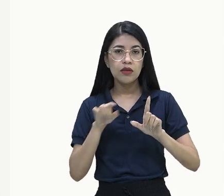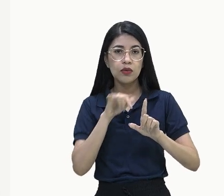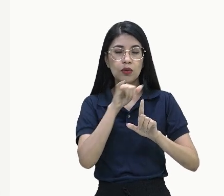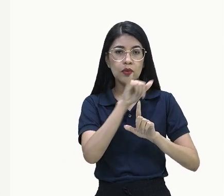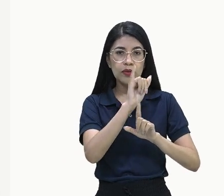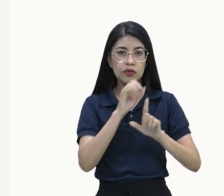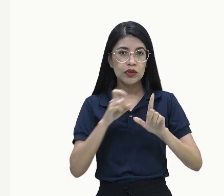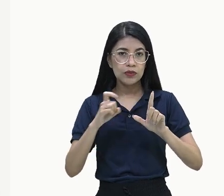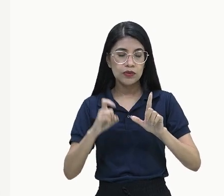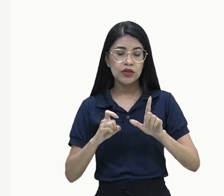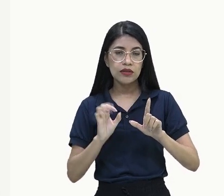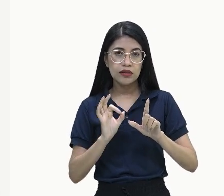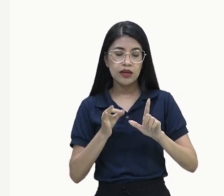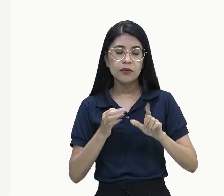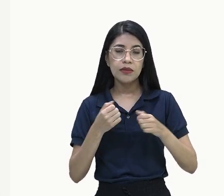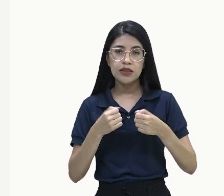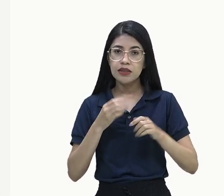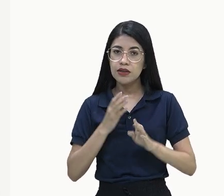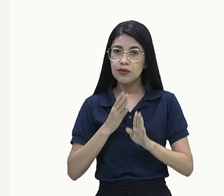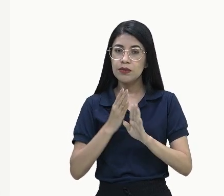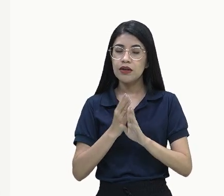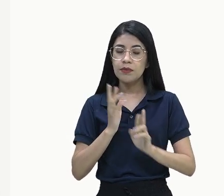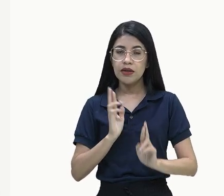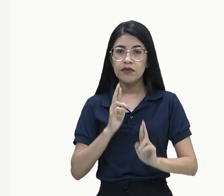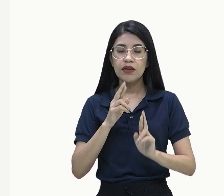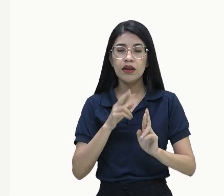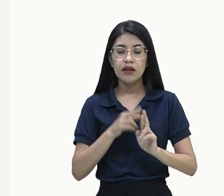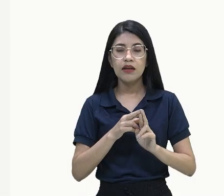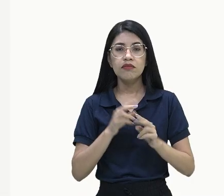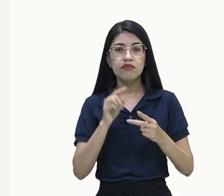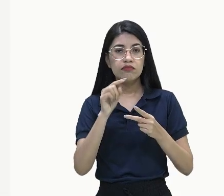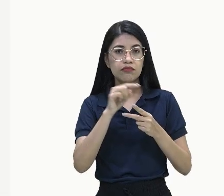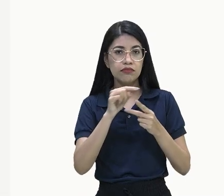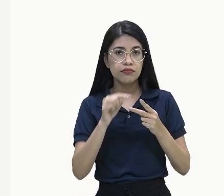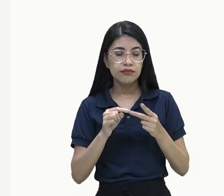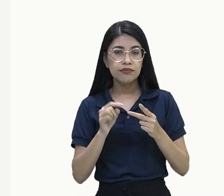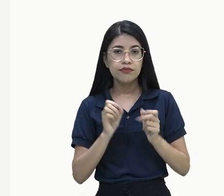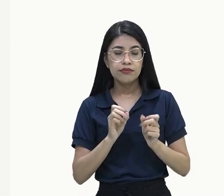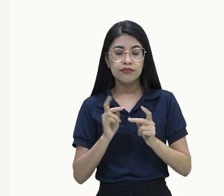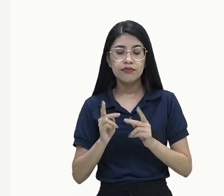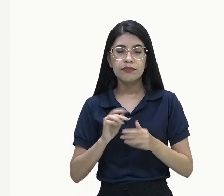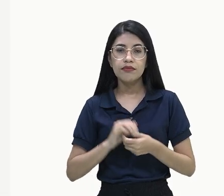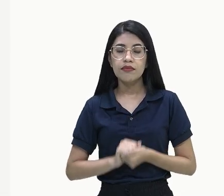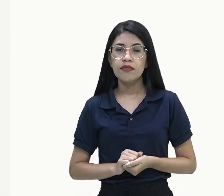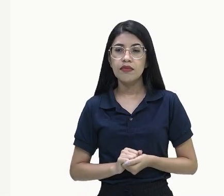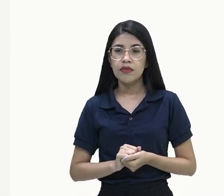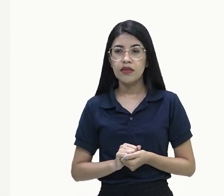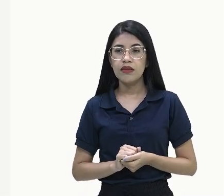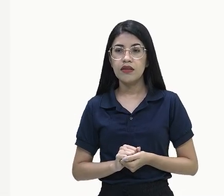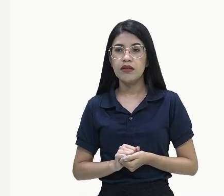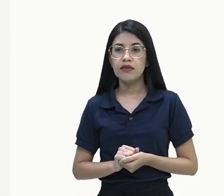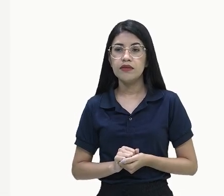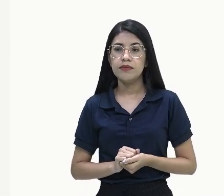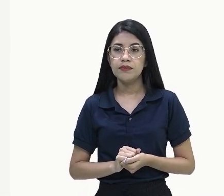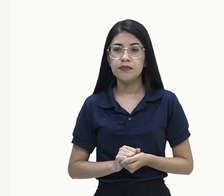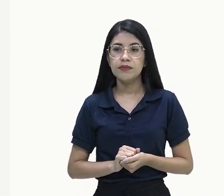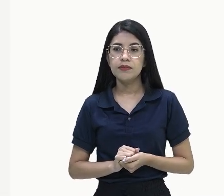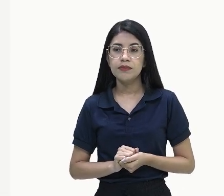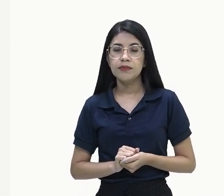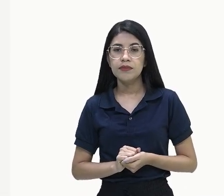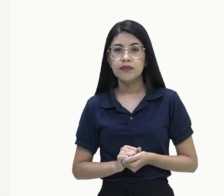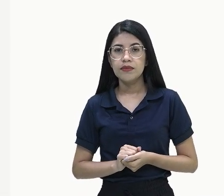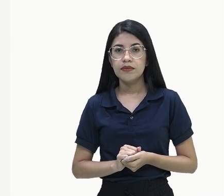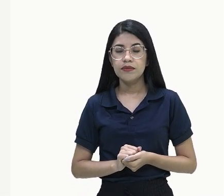gente está fazendo. Estamos encontrando os valores referentes a cada período e esses valores nos dão coordenadas que são pontos de um plano